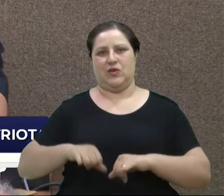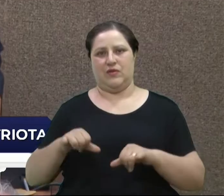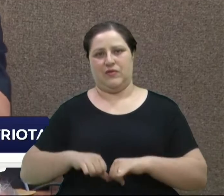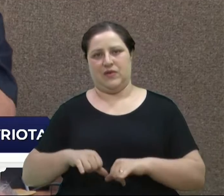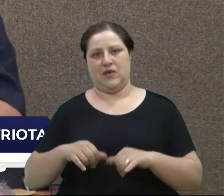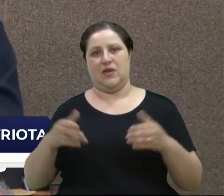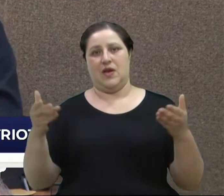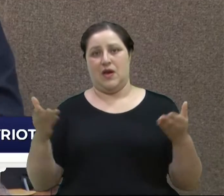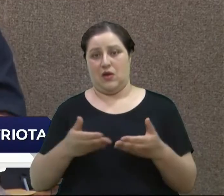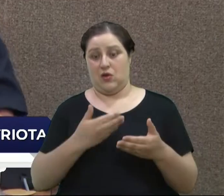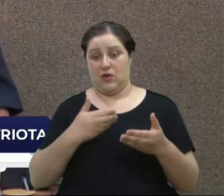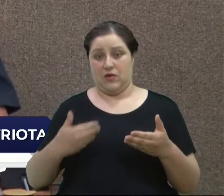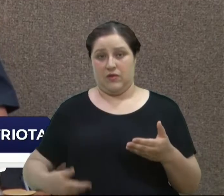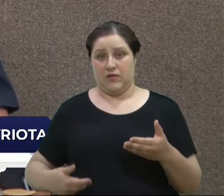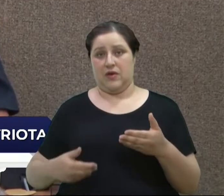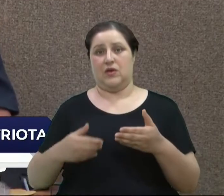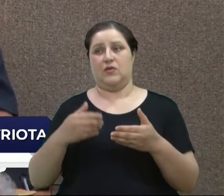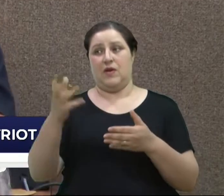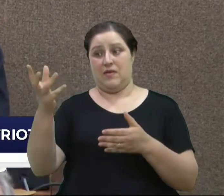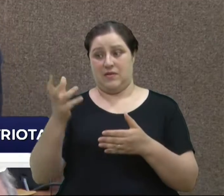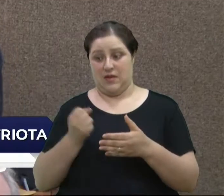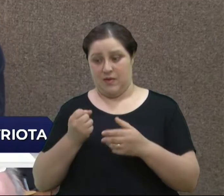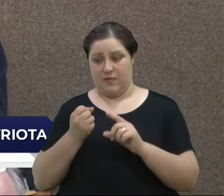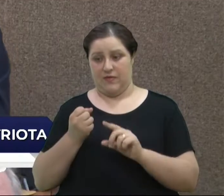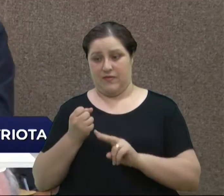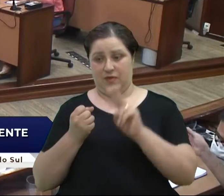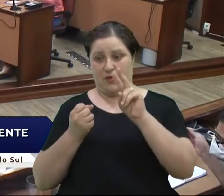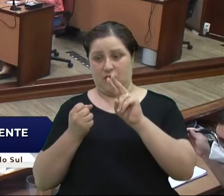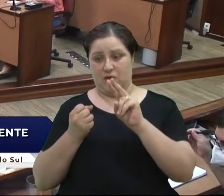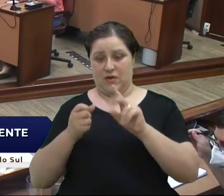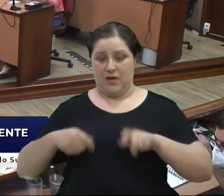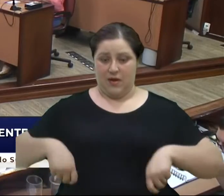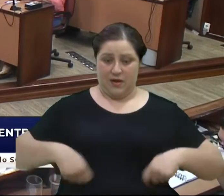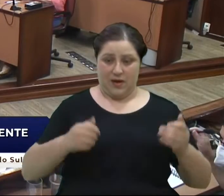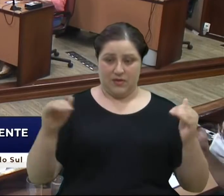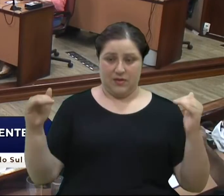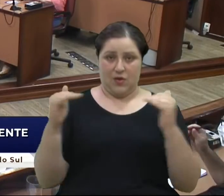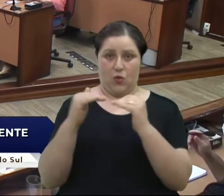possibilidades que a gente arrecada. Obrigado, vereador.